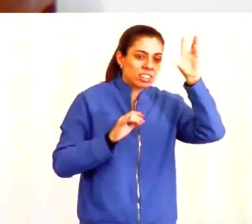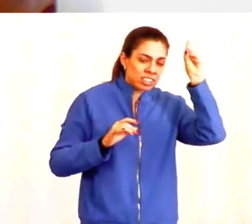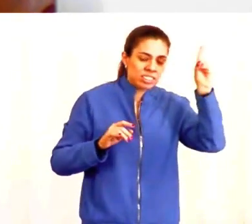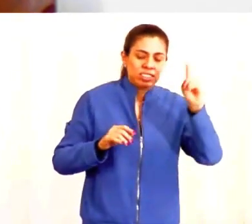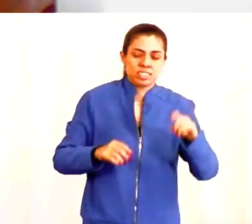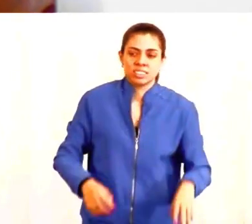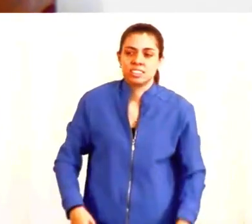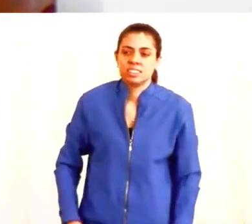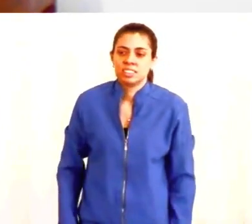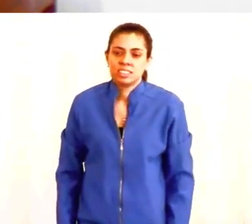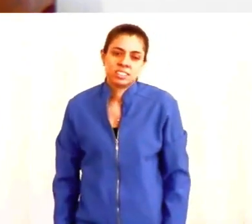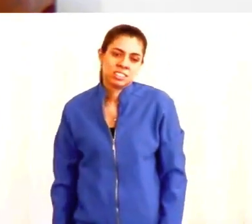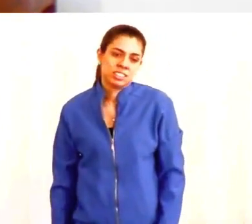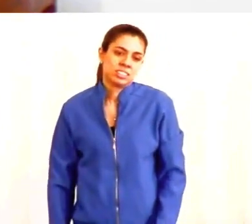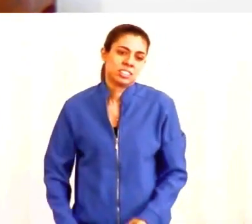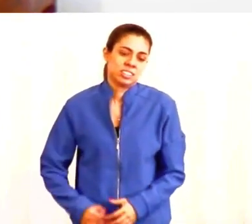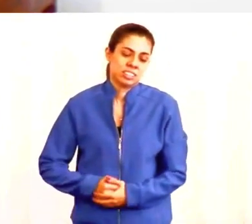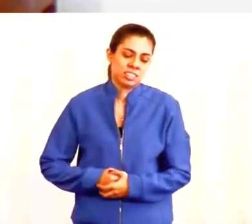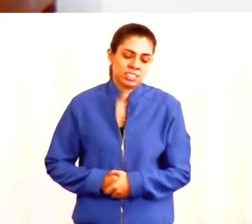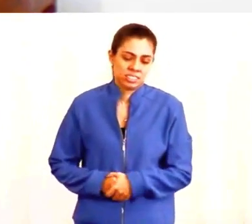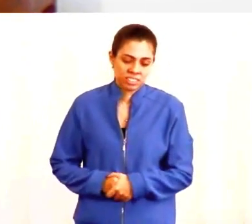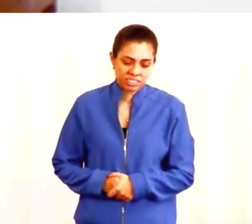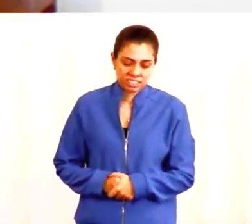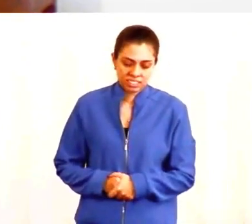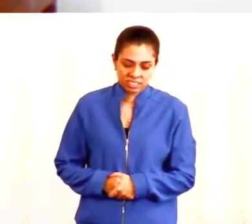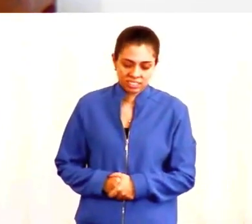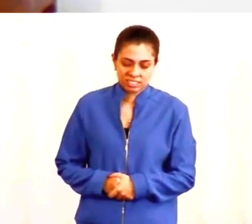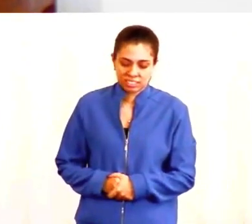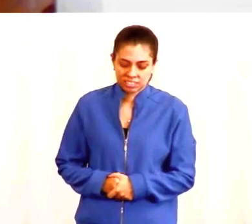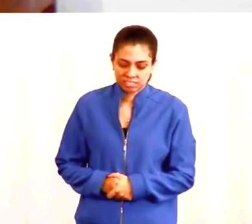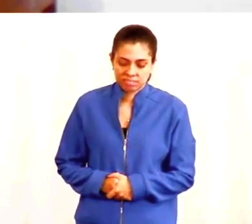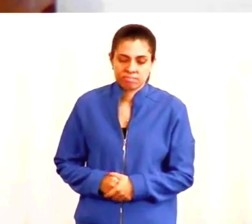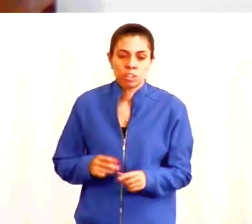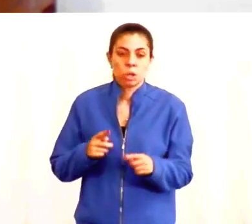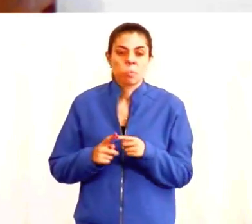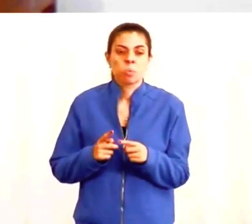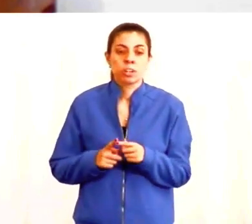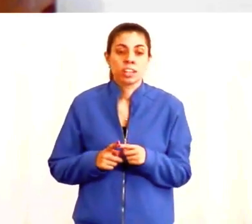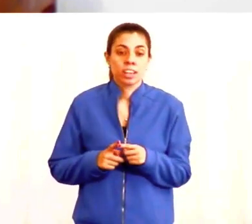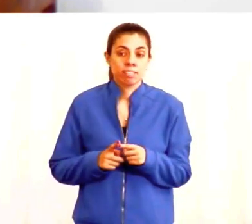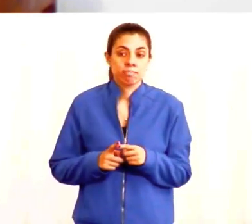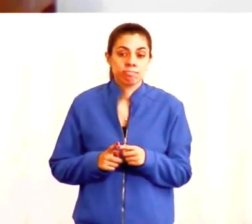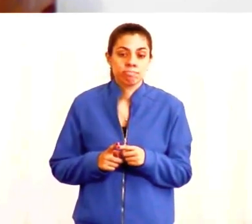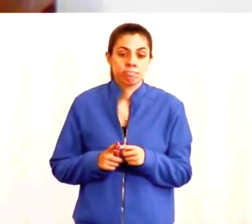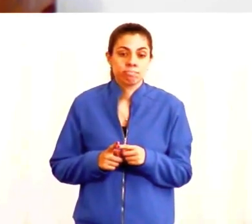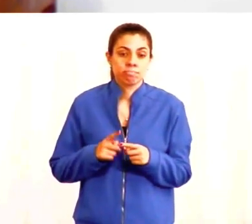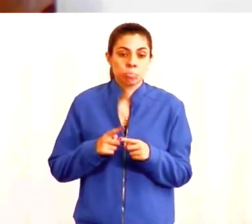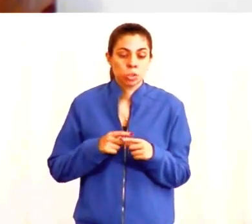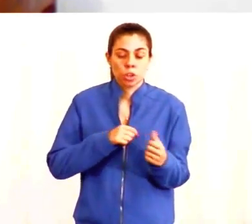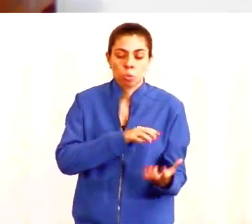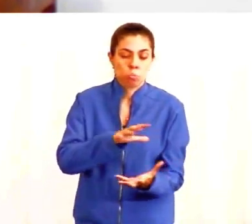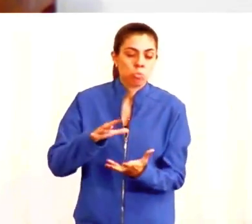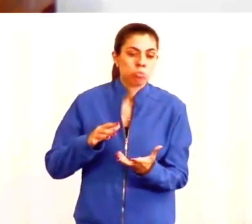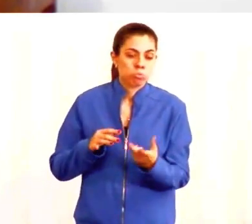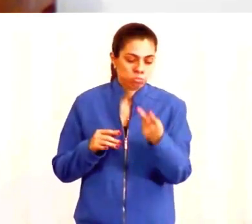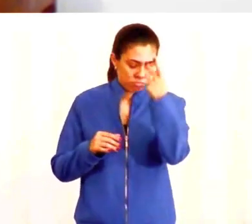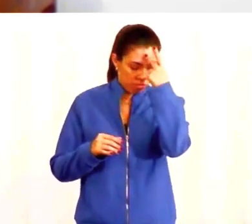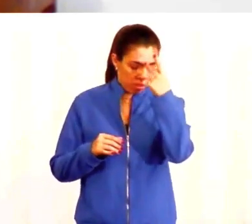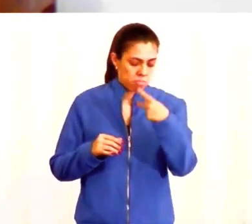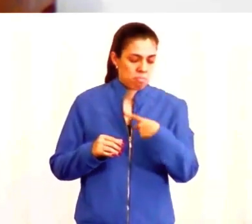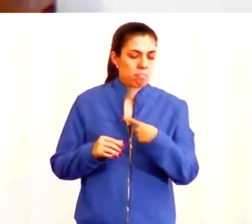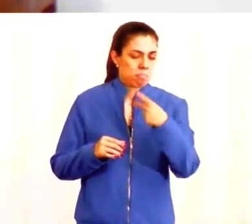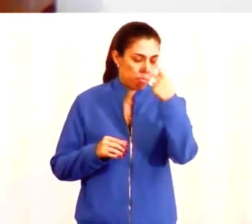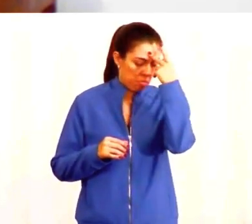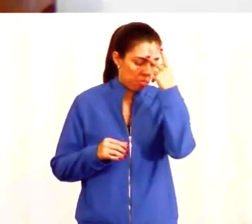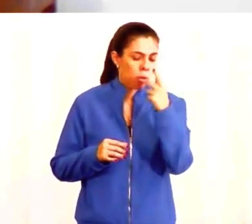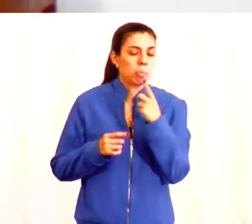preocupados consigo, todos preocupados com suas vontades, todos preocupados com seus desejos. A natureza do discipulado